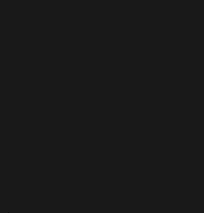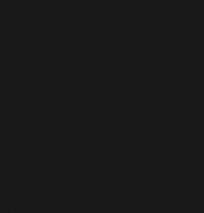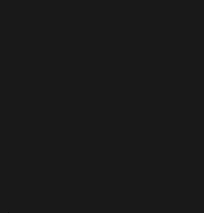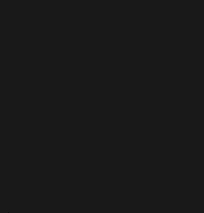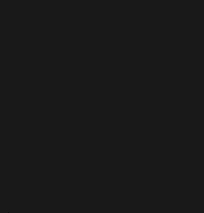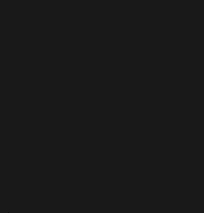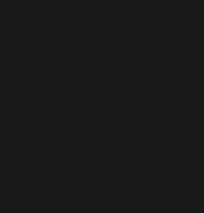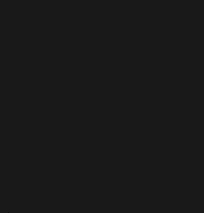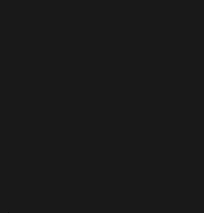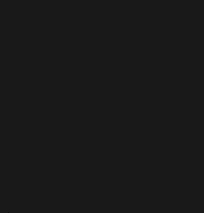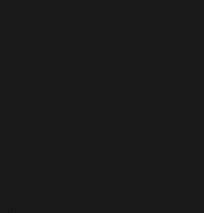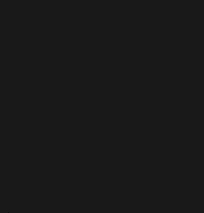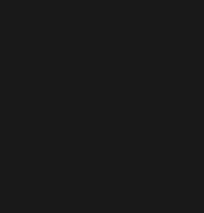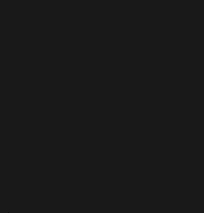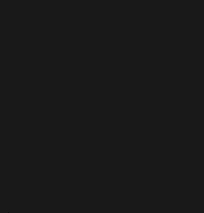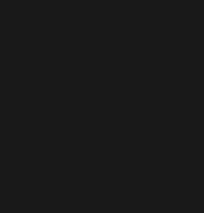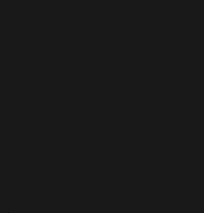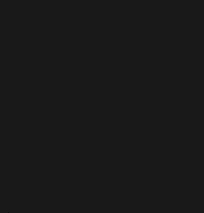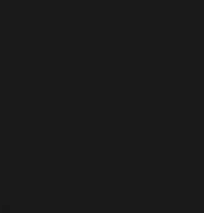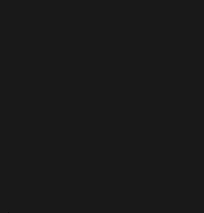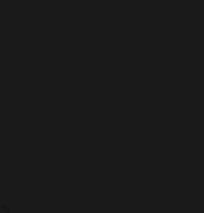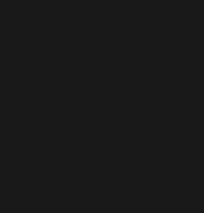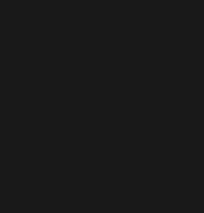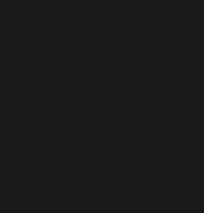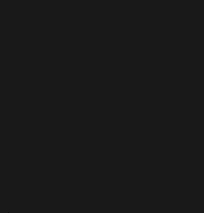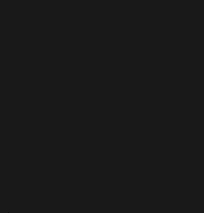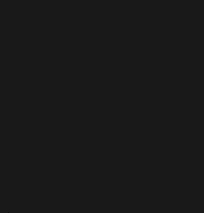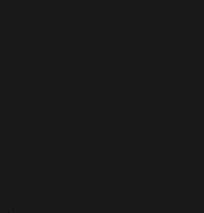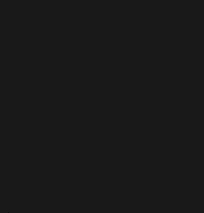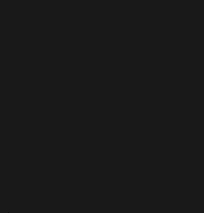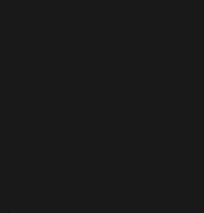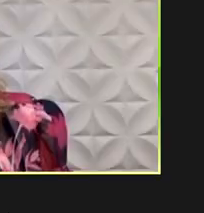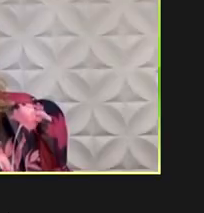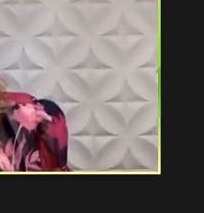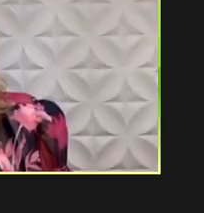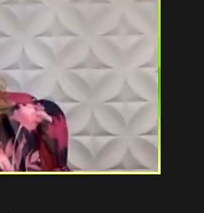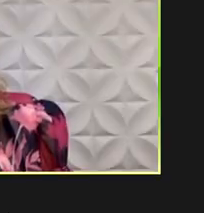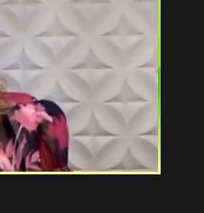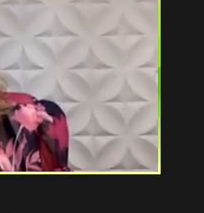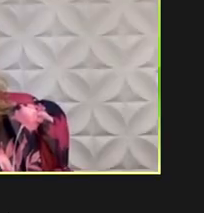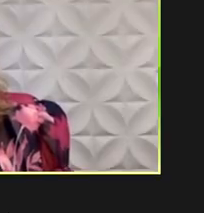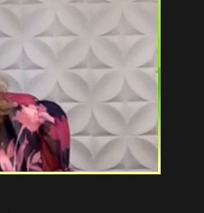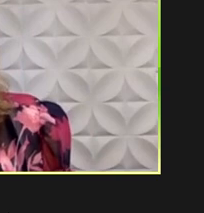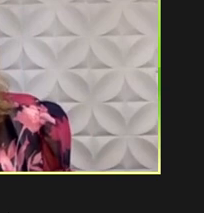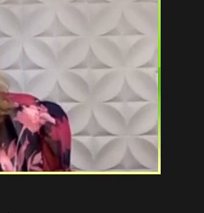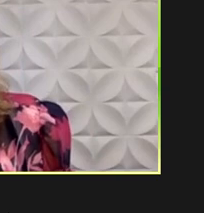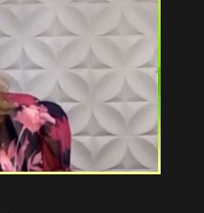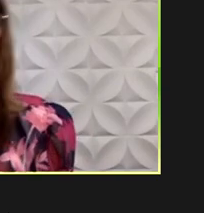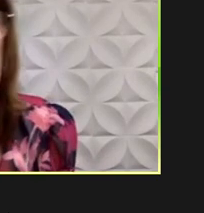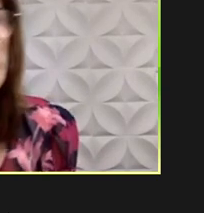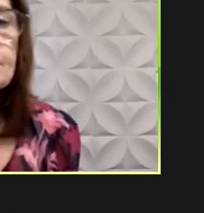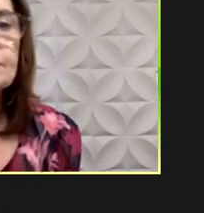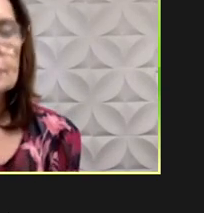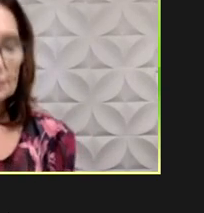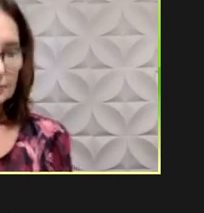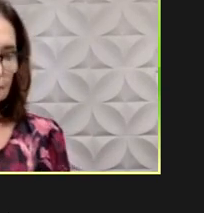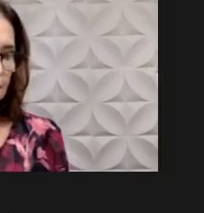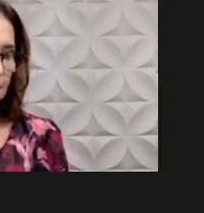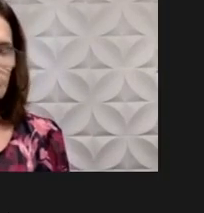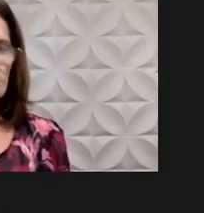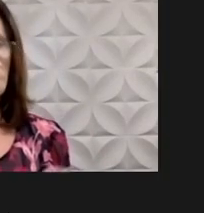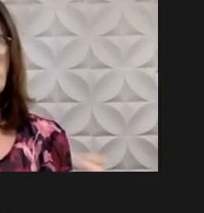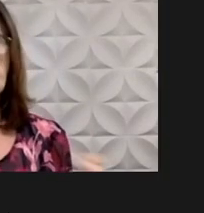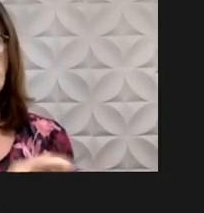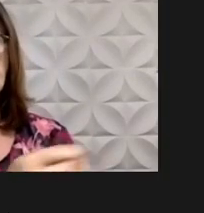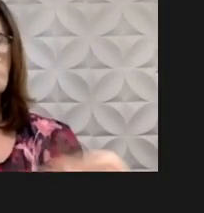Vossa Excelência tem 6 minutos, considerando o número que aumentou o número de inscritos, por favor. Muito obrigada. Pois não,